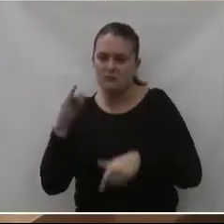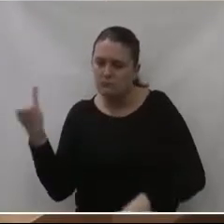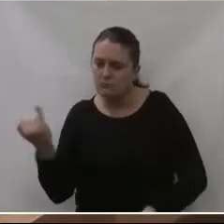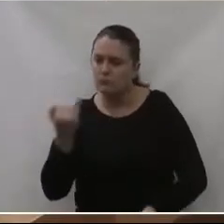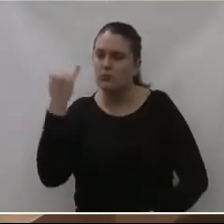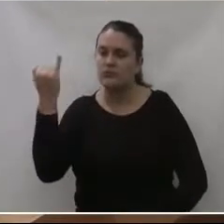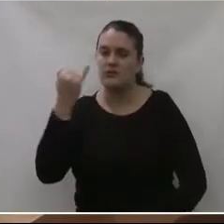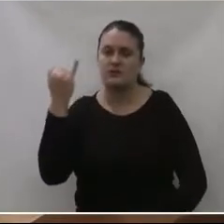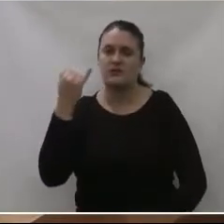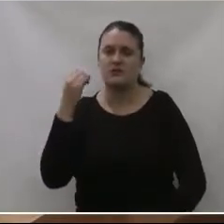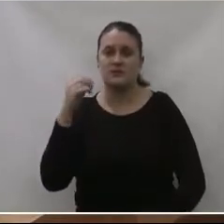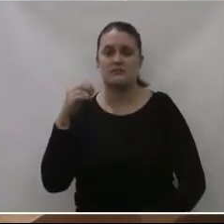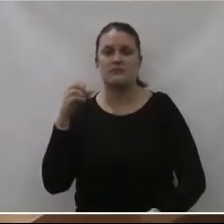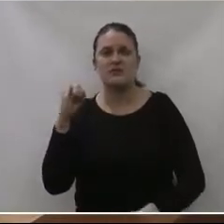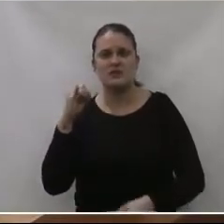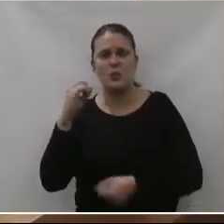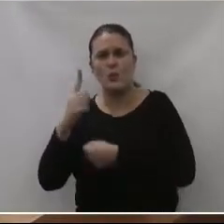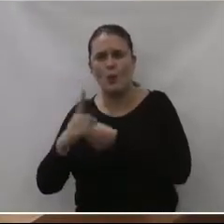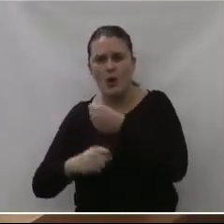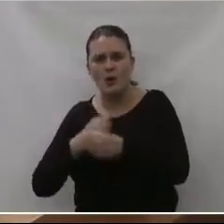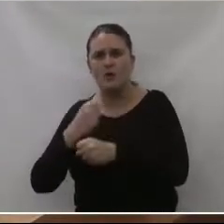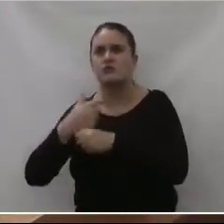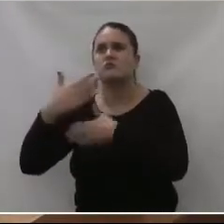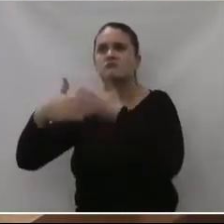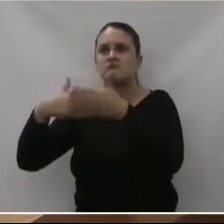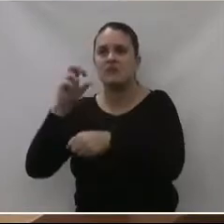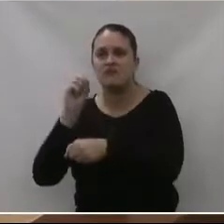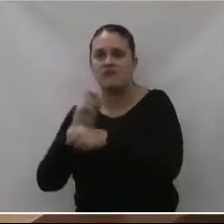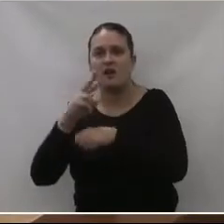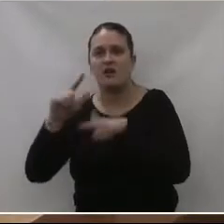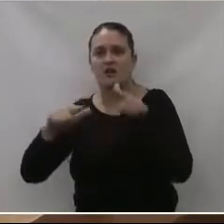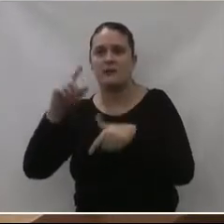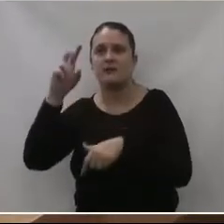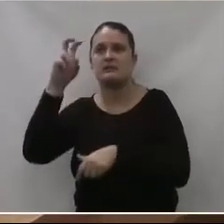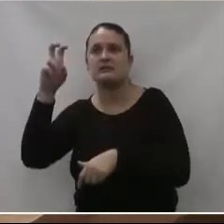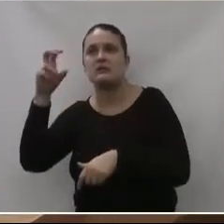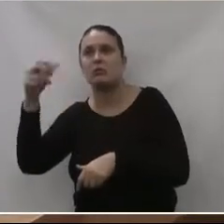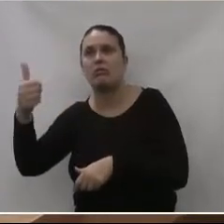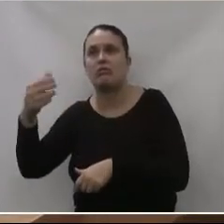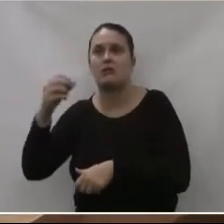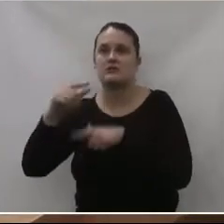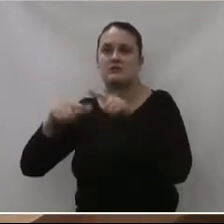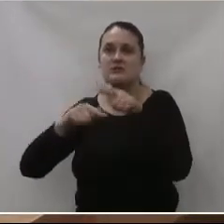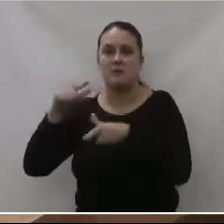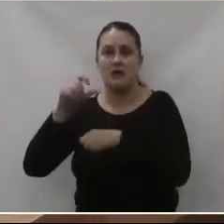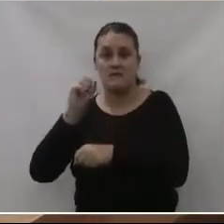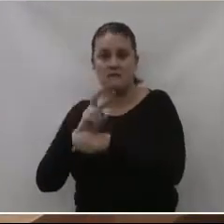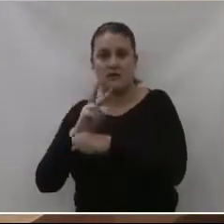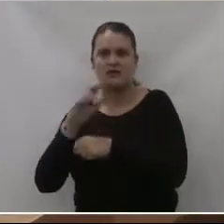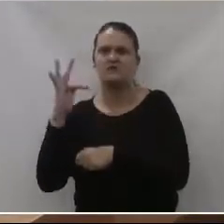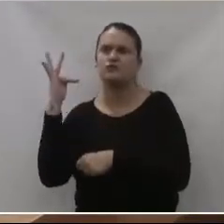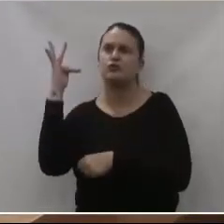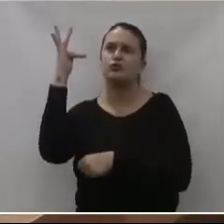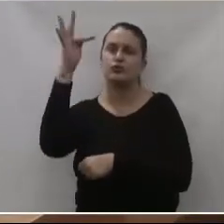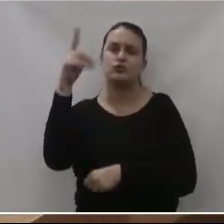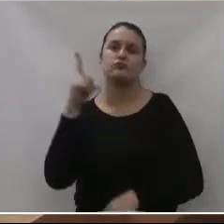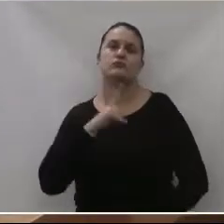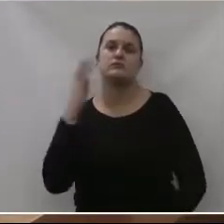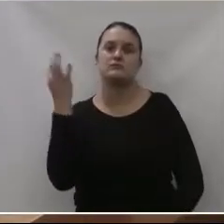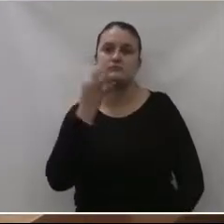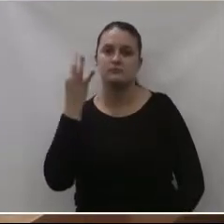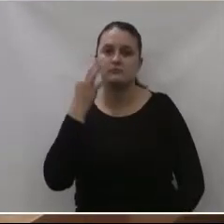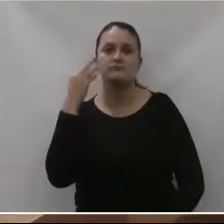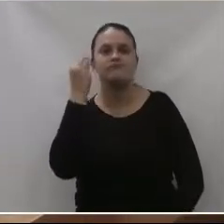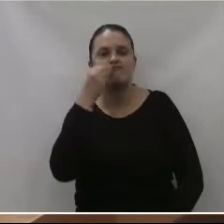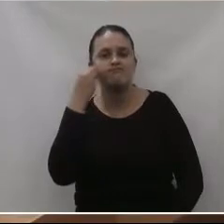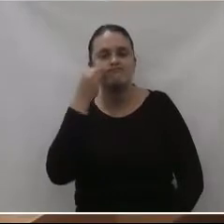formos somando cada empresa dessa, gerando 5, 10, 15 empregos, nós teremos no futuro, com certeza,